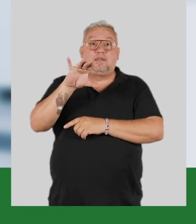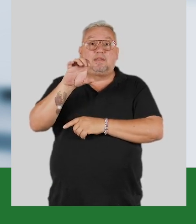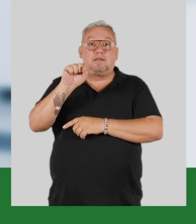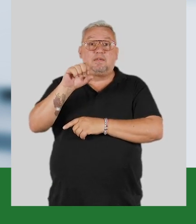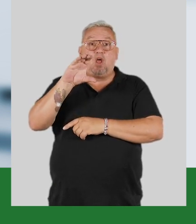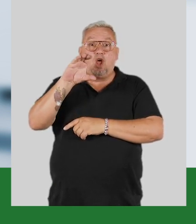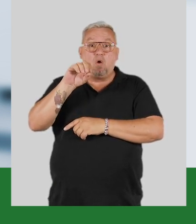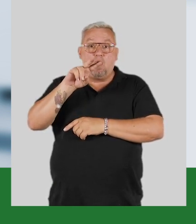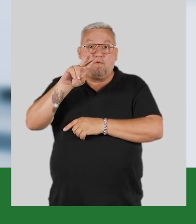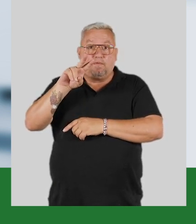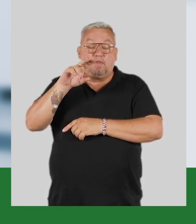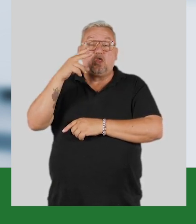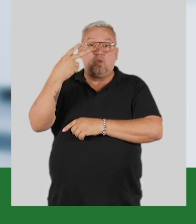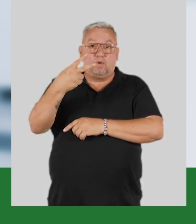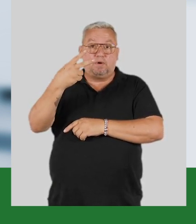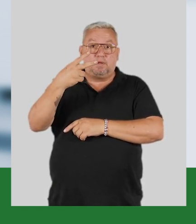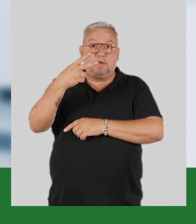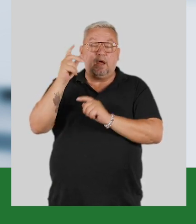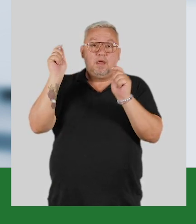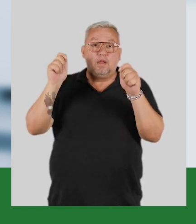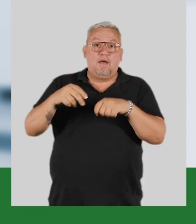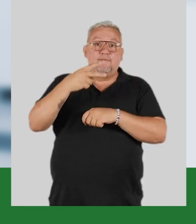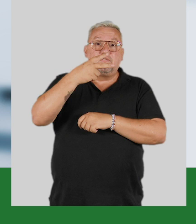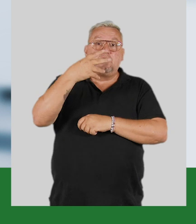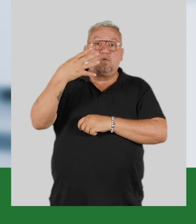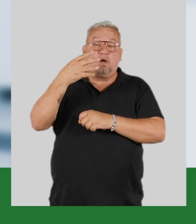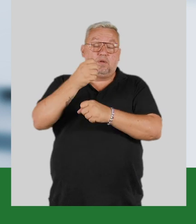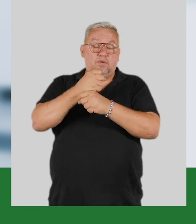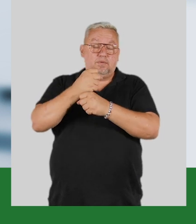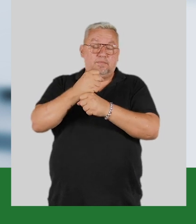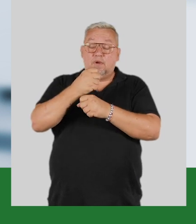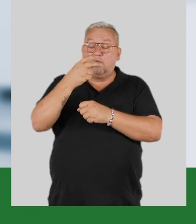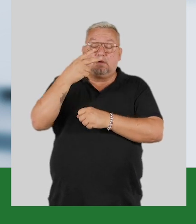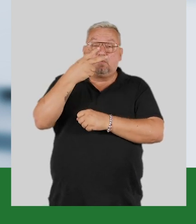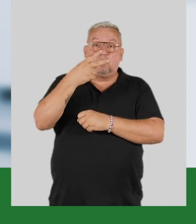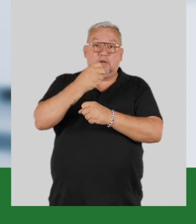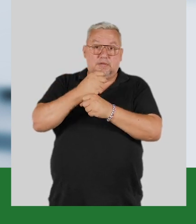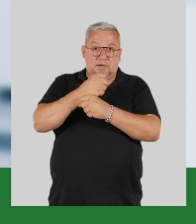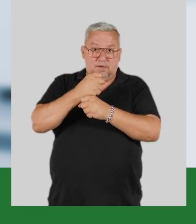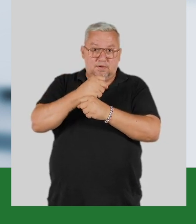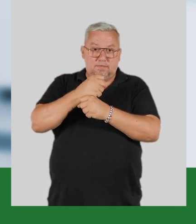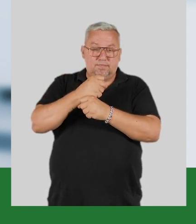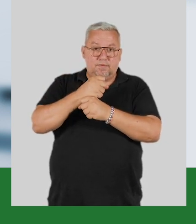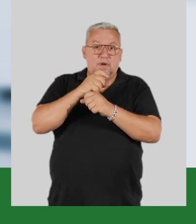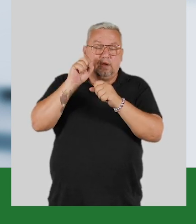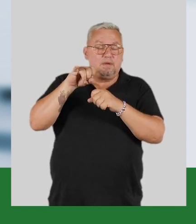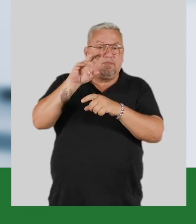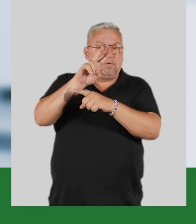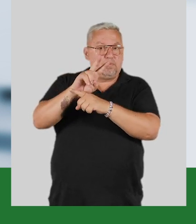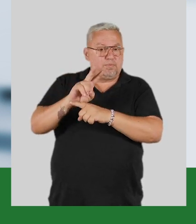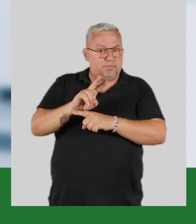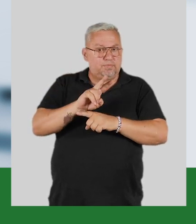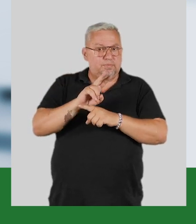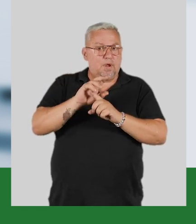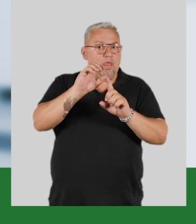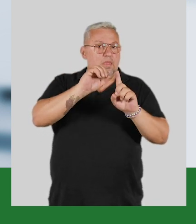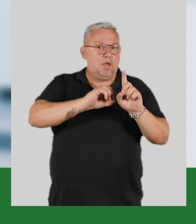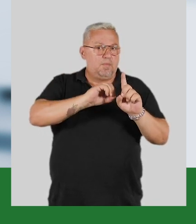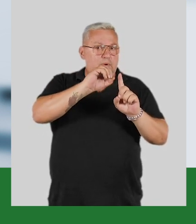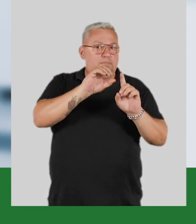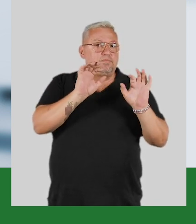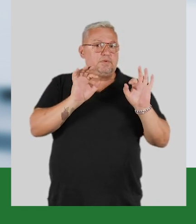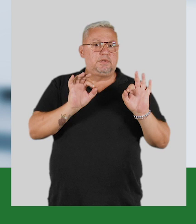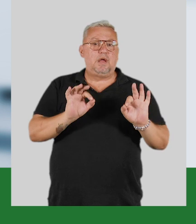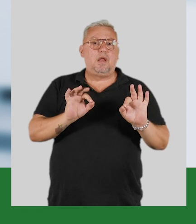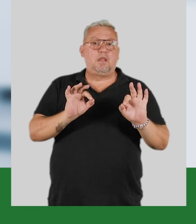uma validade de 24 meses a partir da sua data de fabricação, se ela for conservada na temperatura